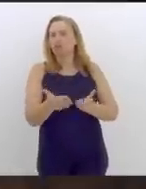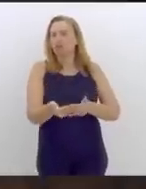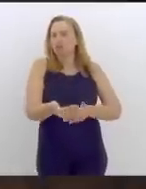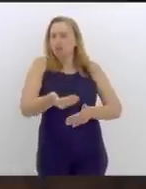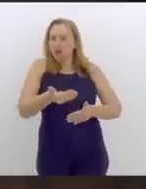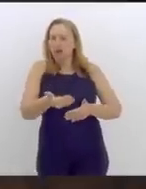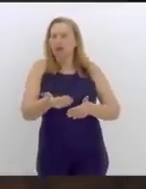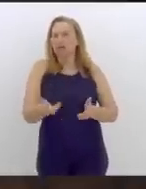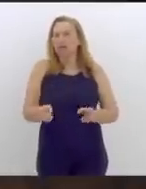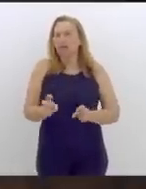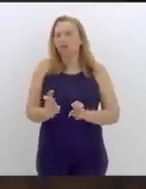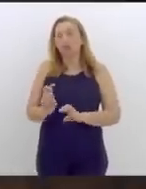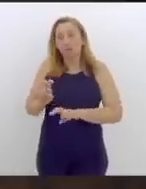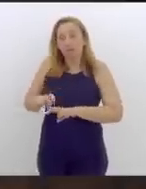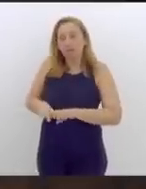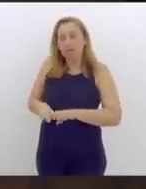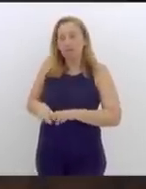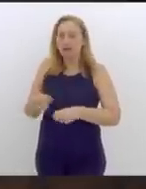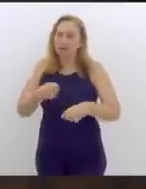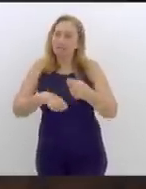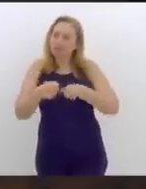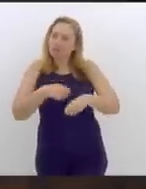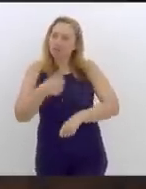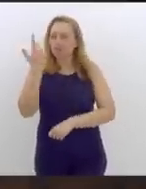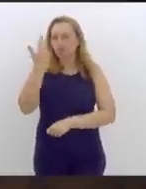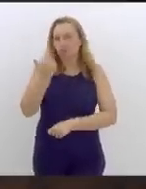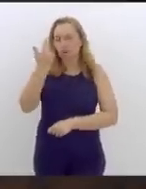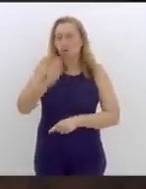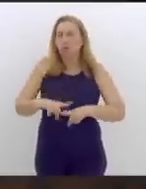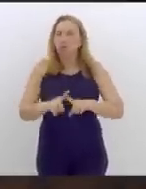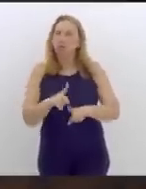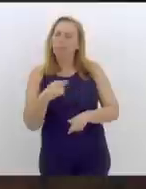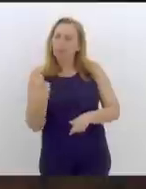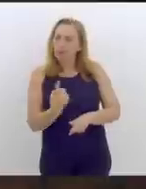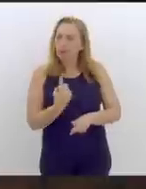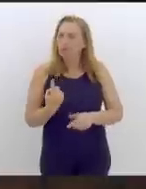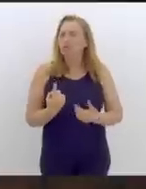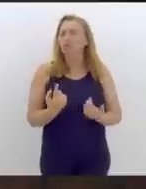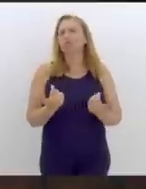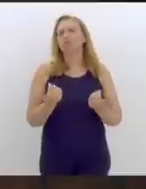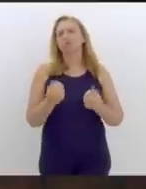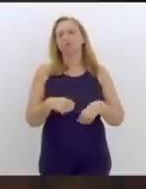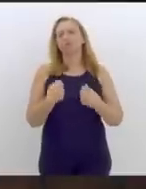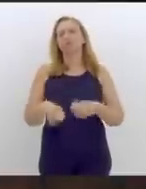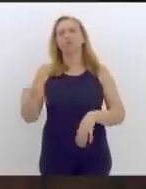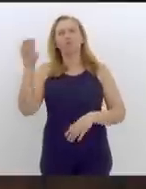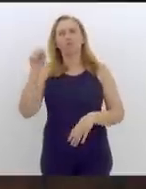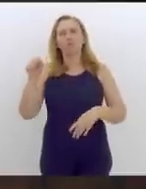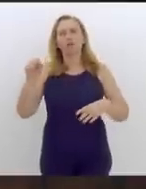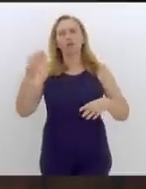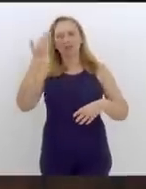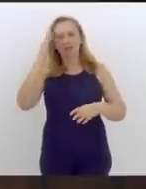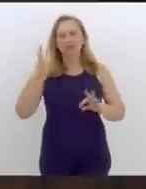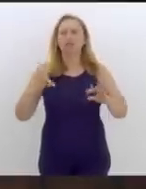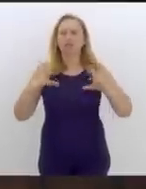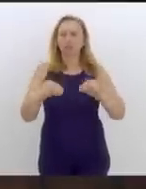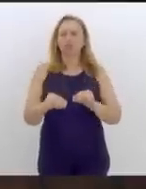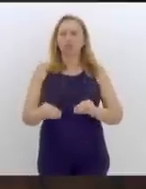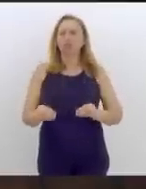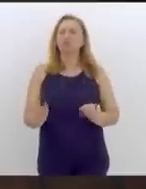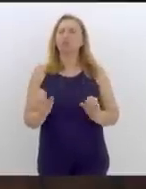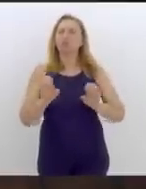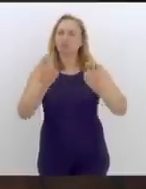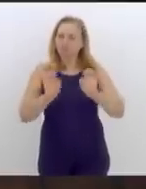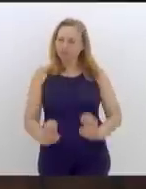isso é natural mas nós precisamos escutar a todos então o código de ética que eu bati muito nessa tecla até conversando aqui